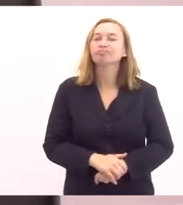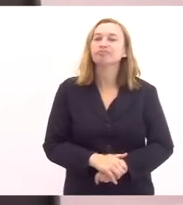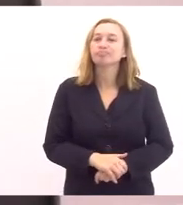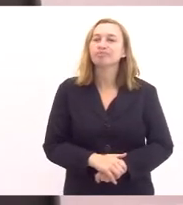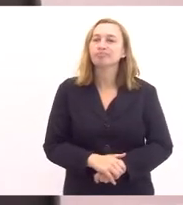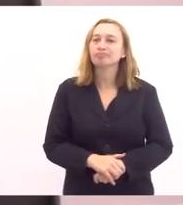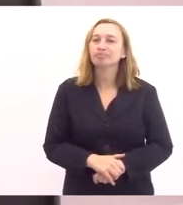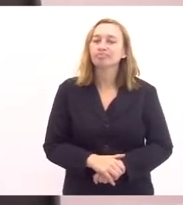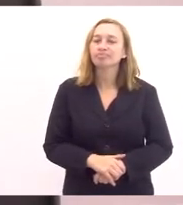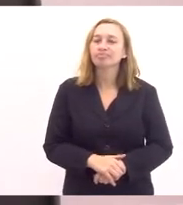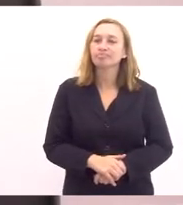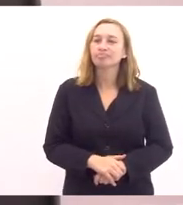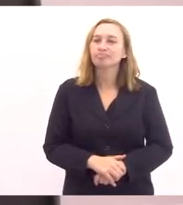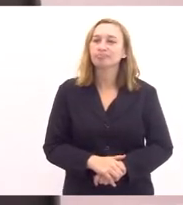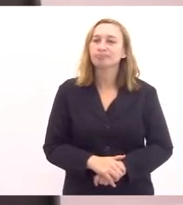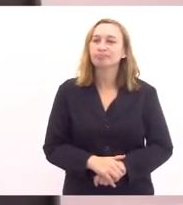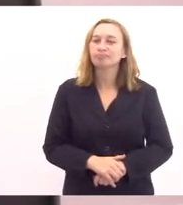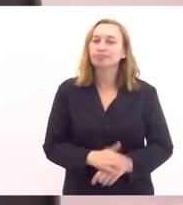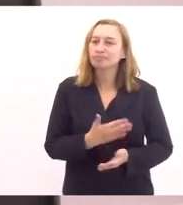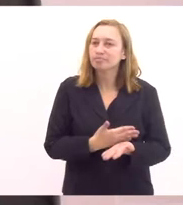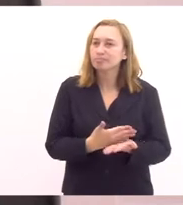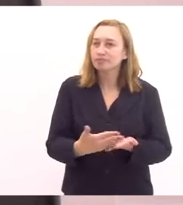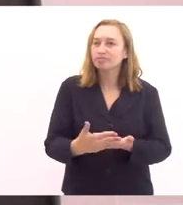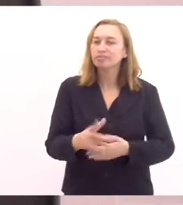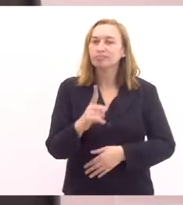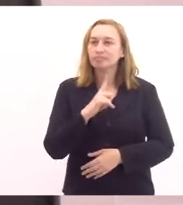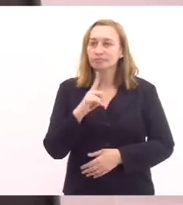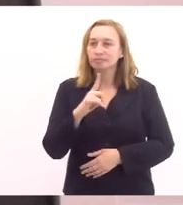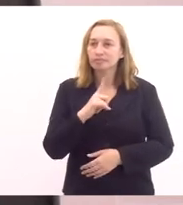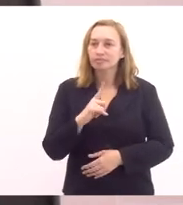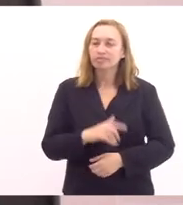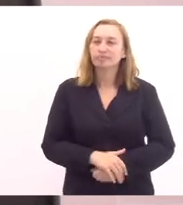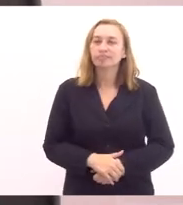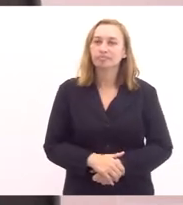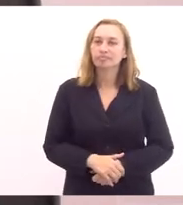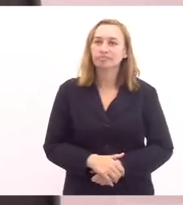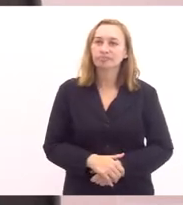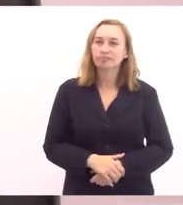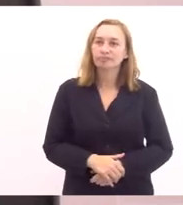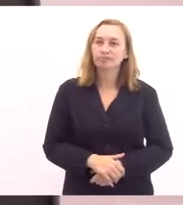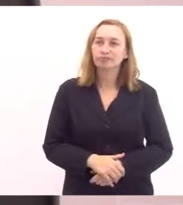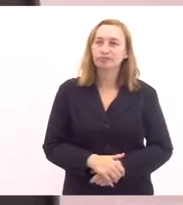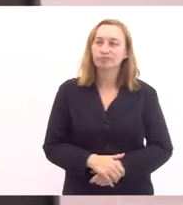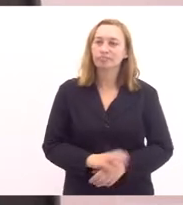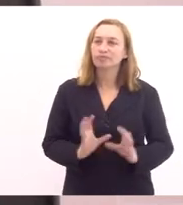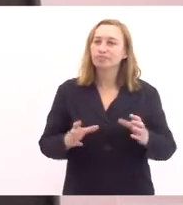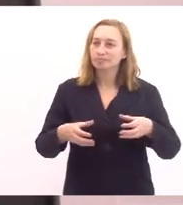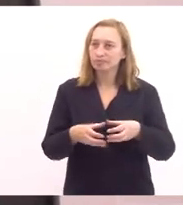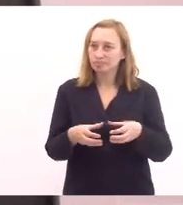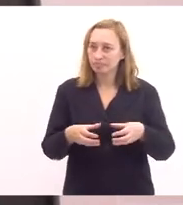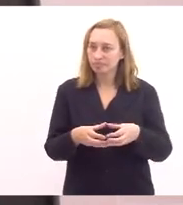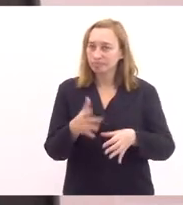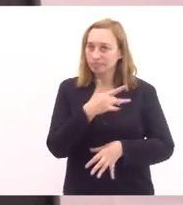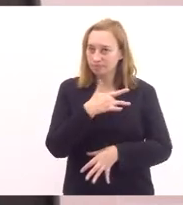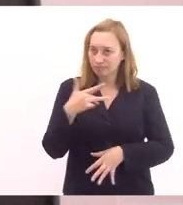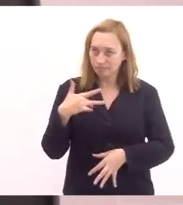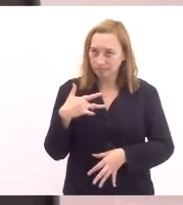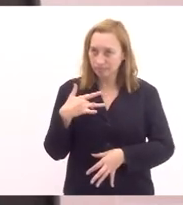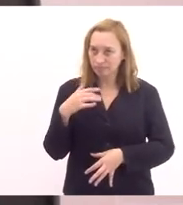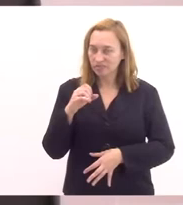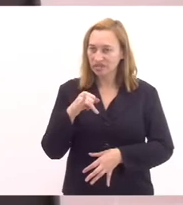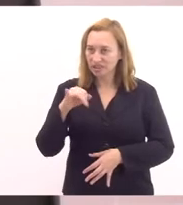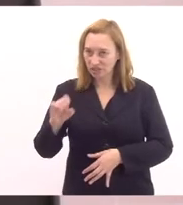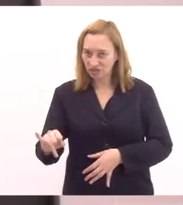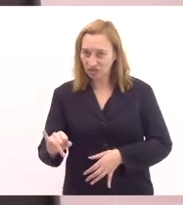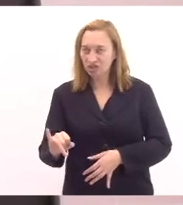e nós tivemos desde o início na composição da comissão de saúde do